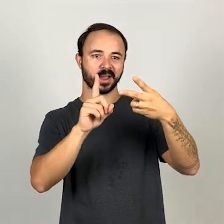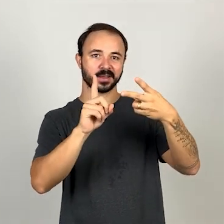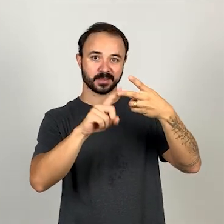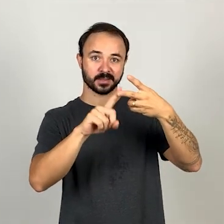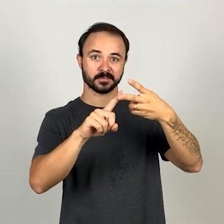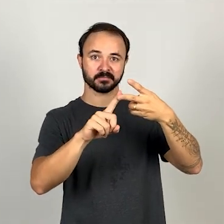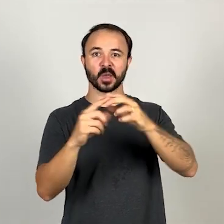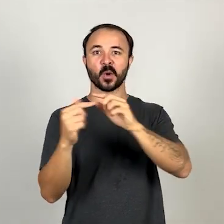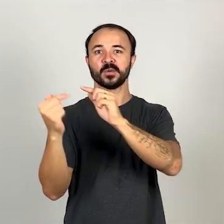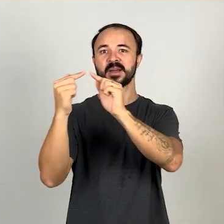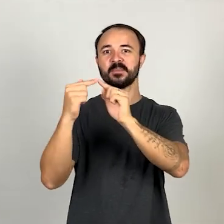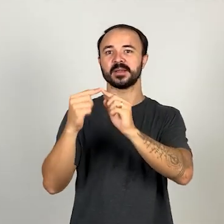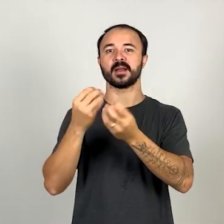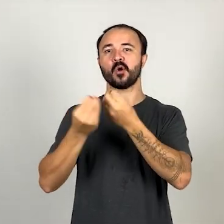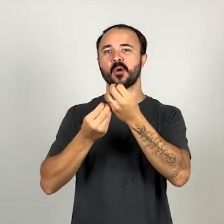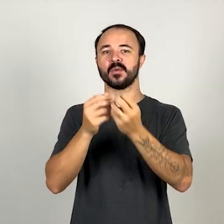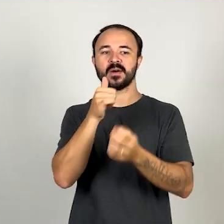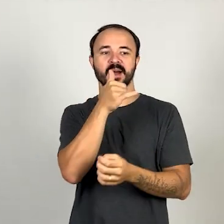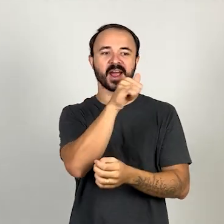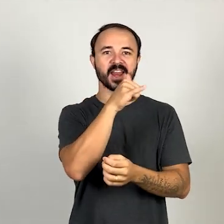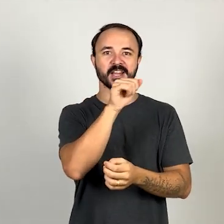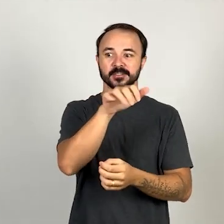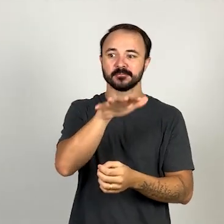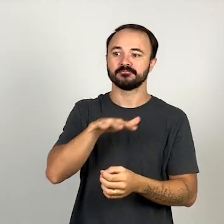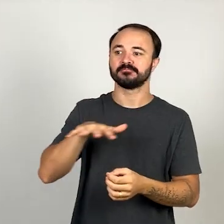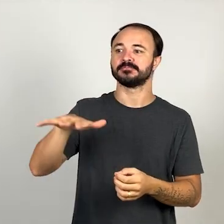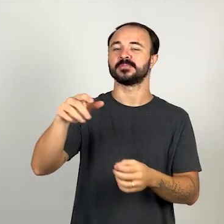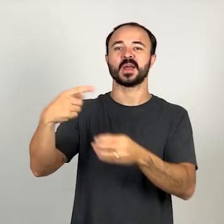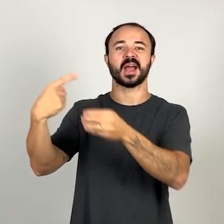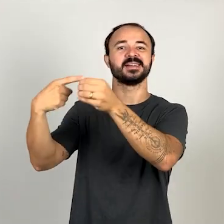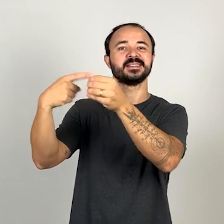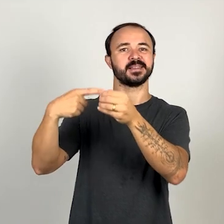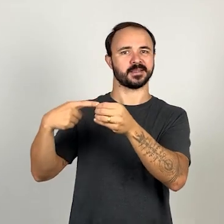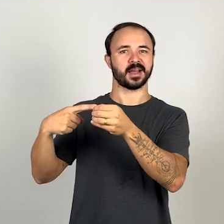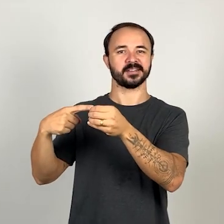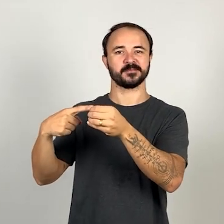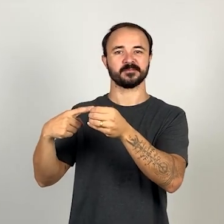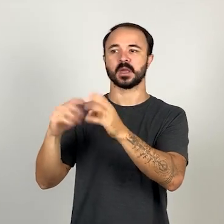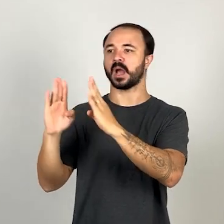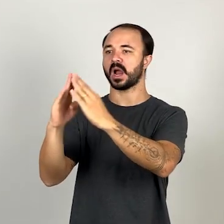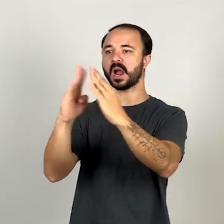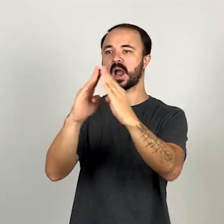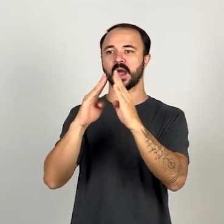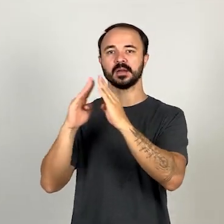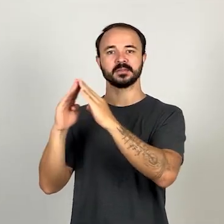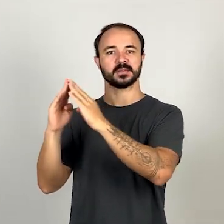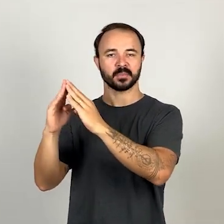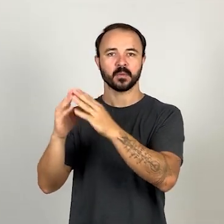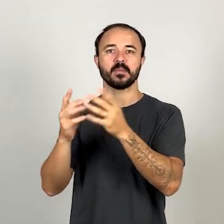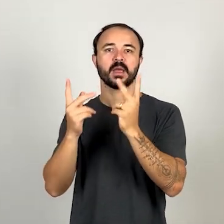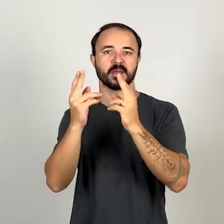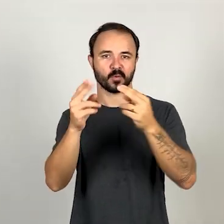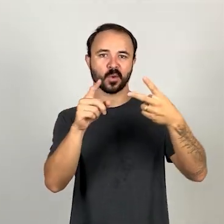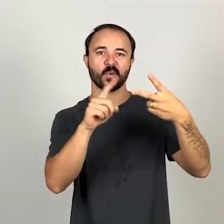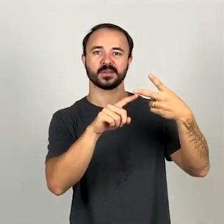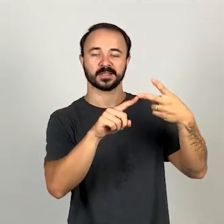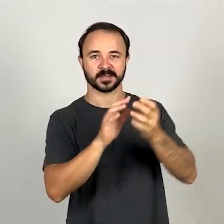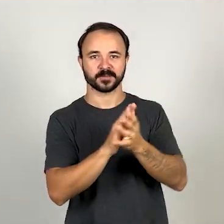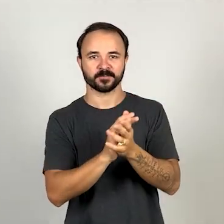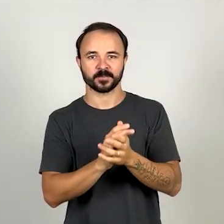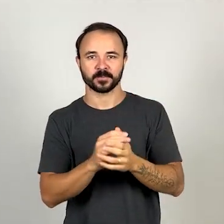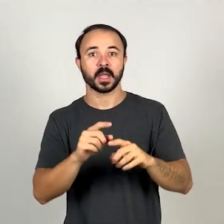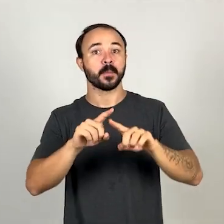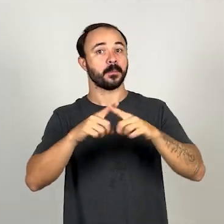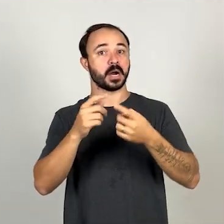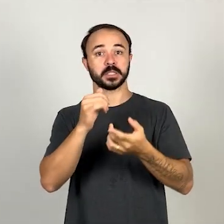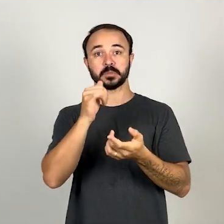tipo de casa vai obter a sua energia através da corrente alternada. Mas para circuitos, para placas solares,